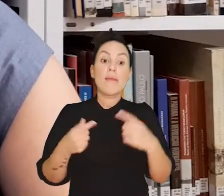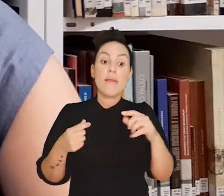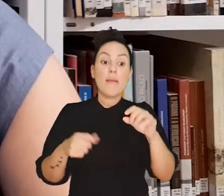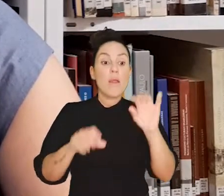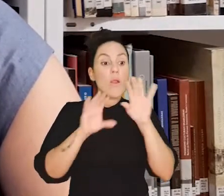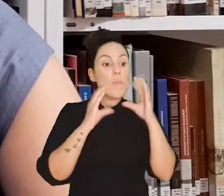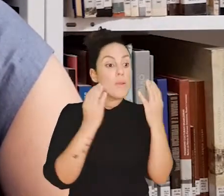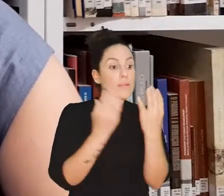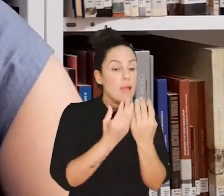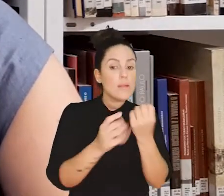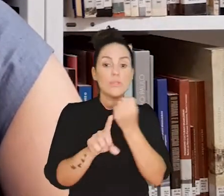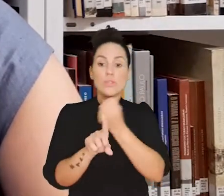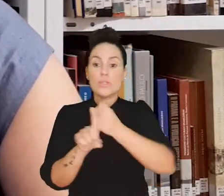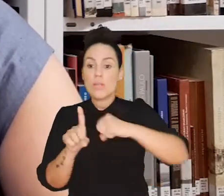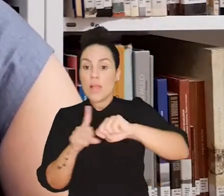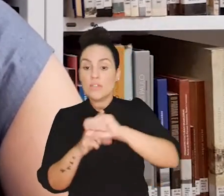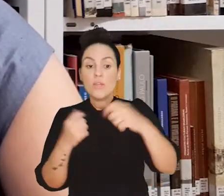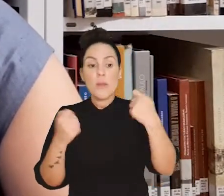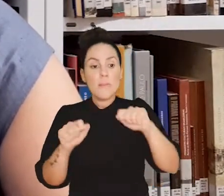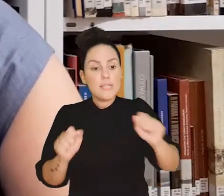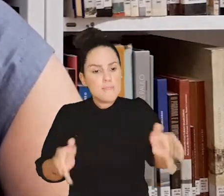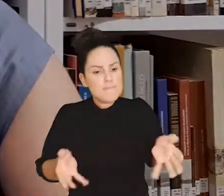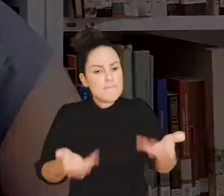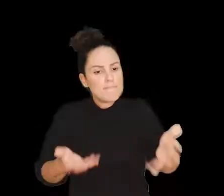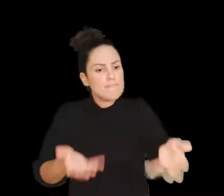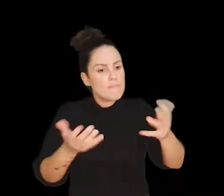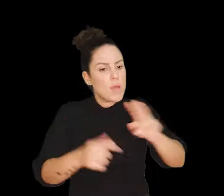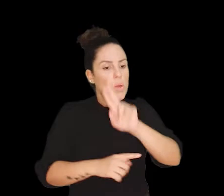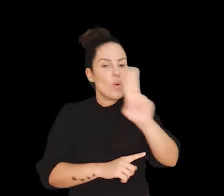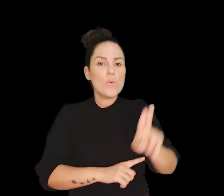que querem utilizar esse museu, fazer uso de um museu que é público.